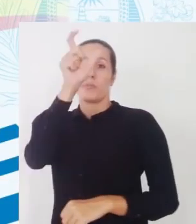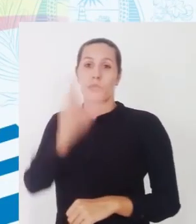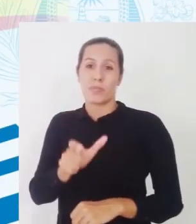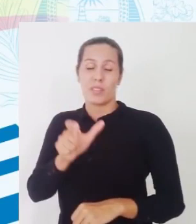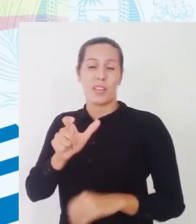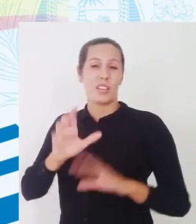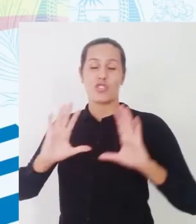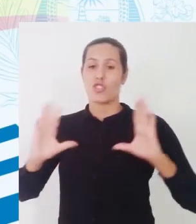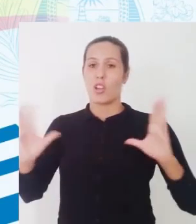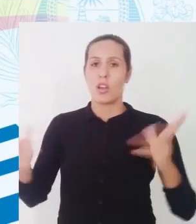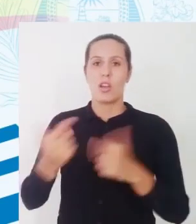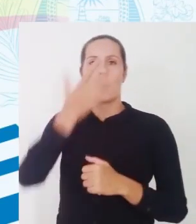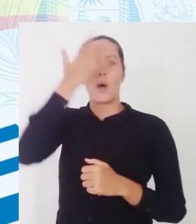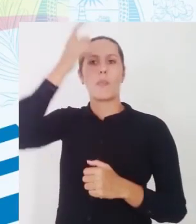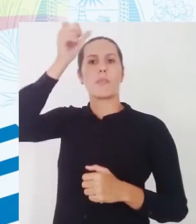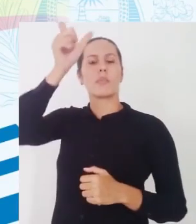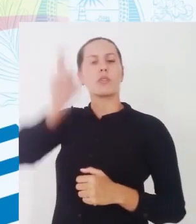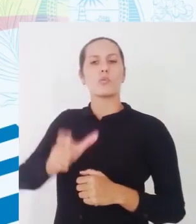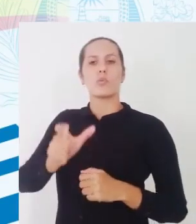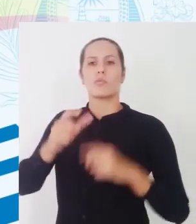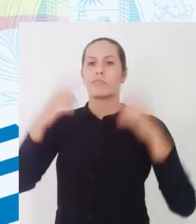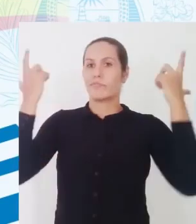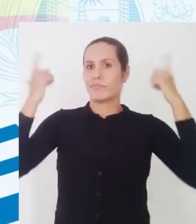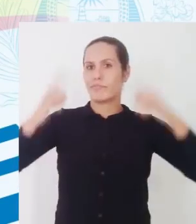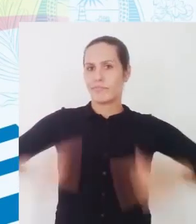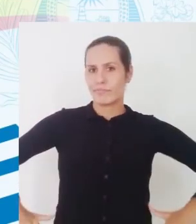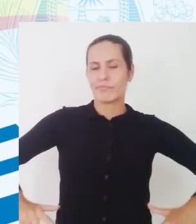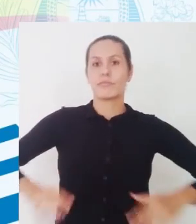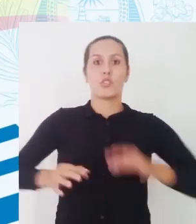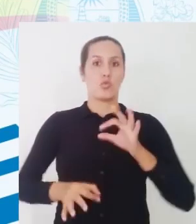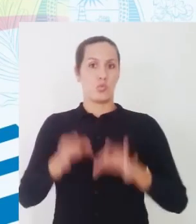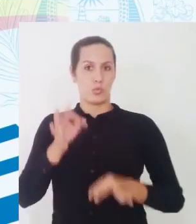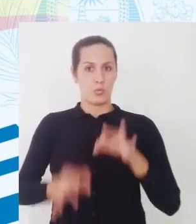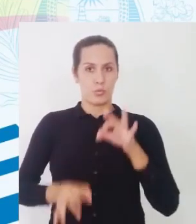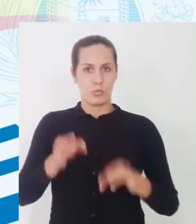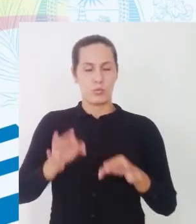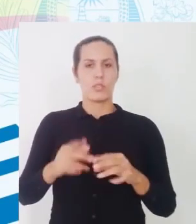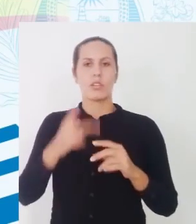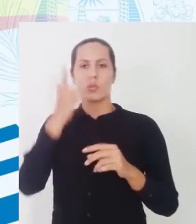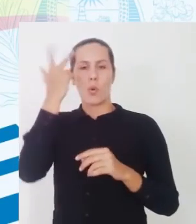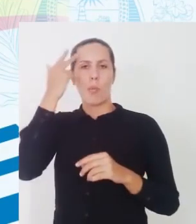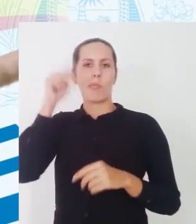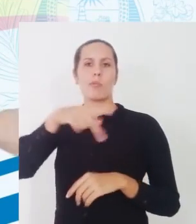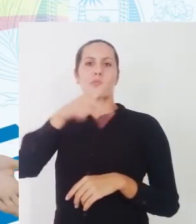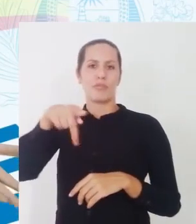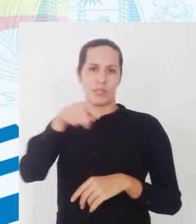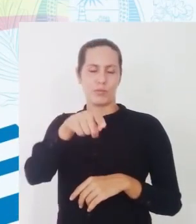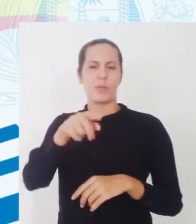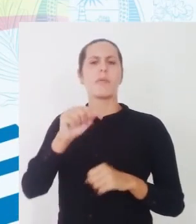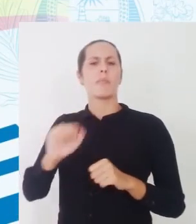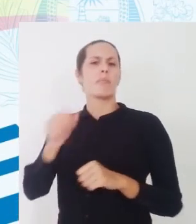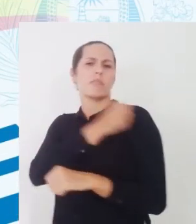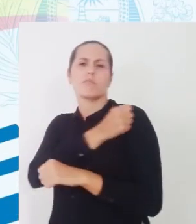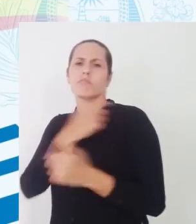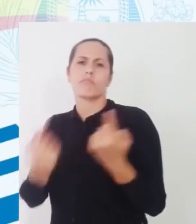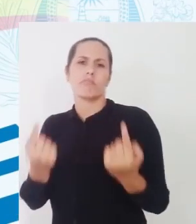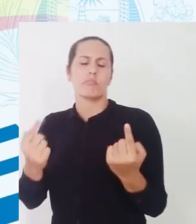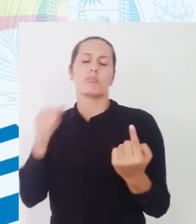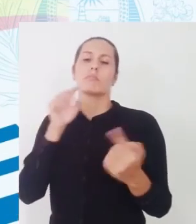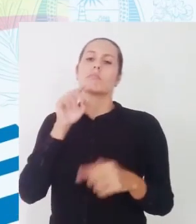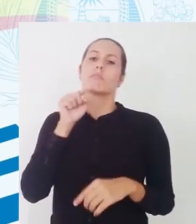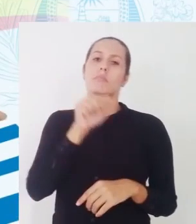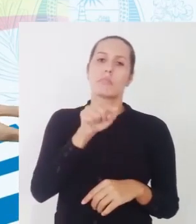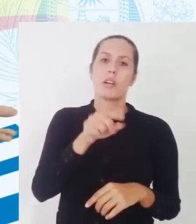é visto como uma pessoa neutra e justa, ou seja, que vai saber organizar o momento de fala de todos, que vai